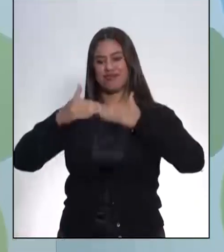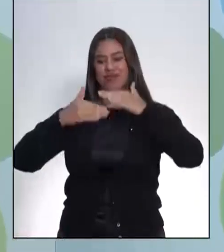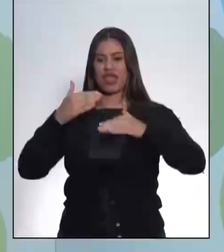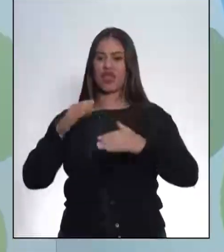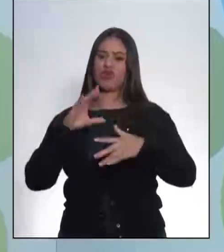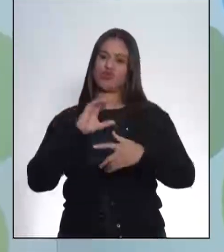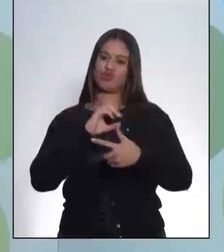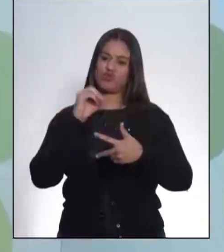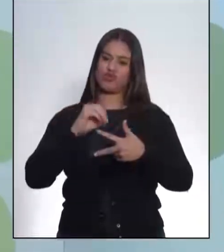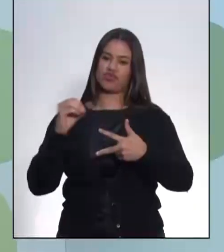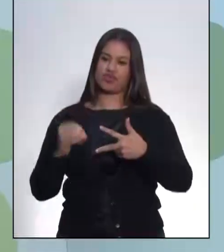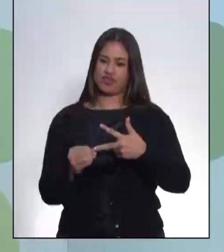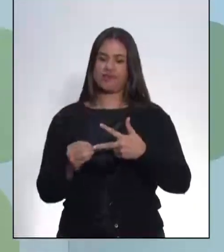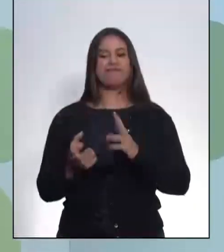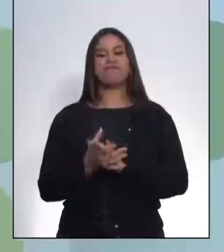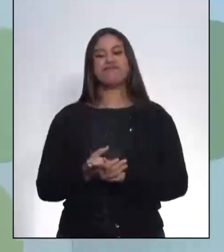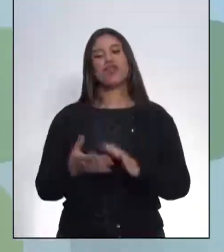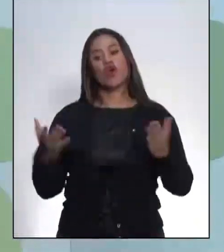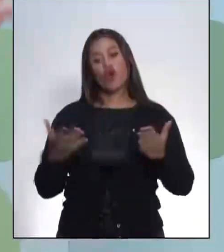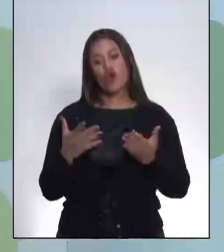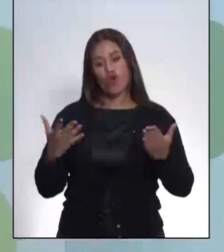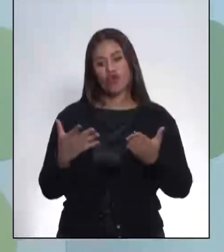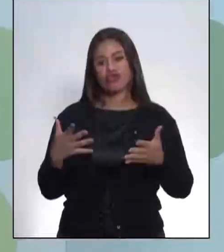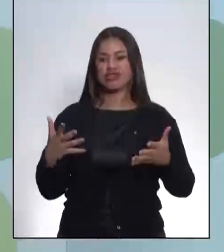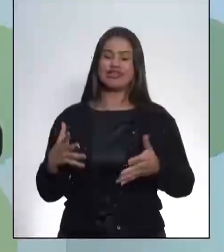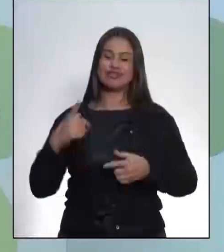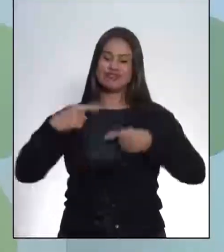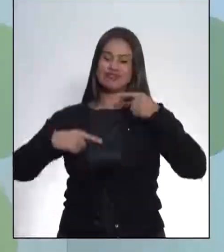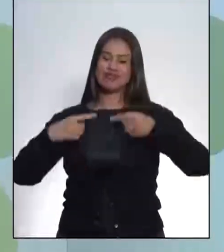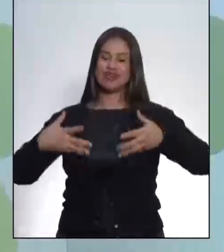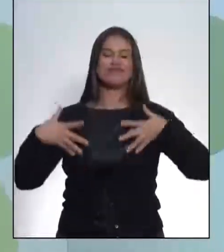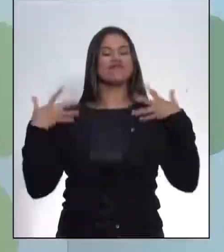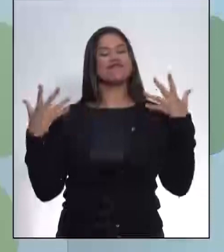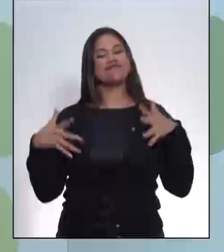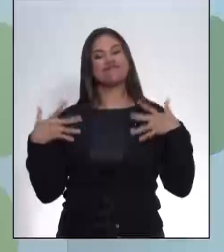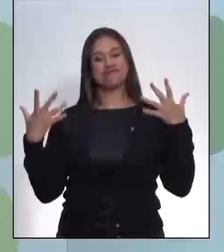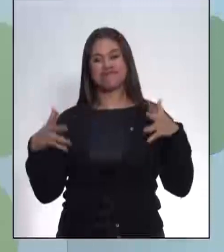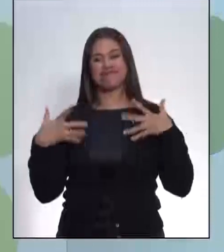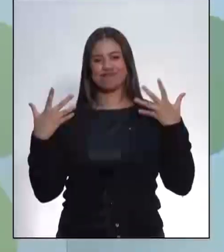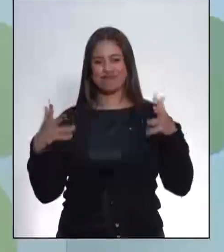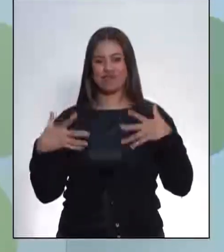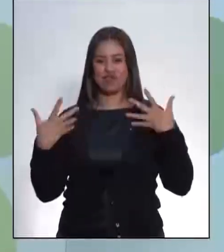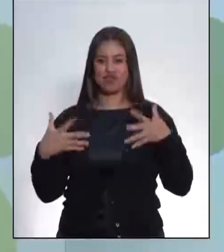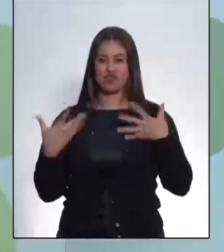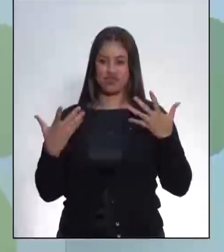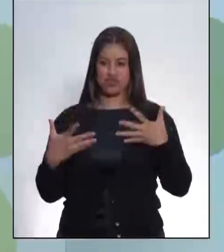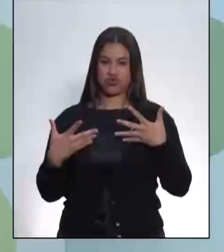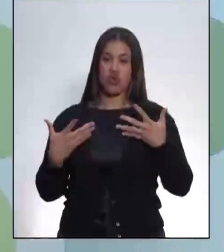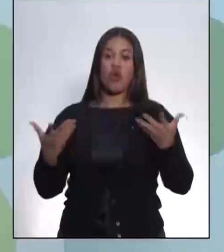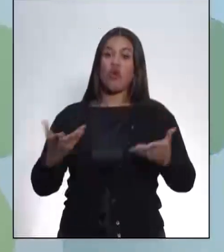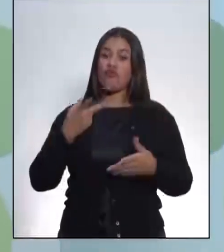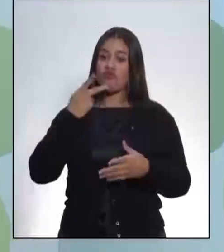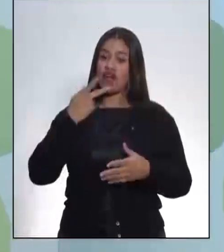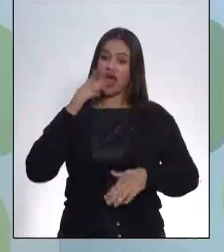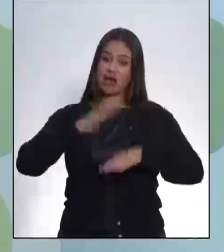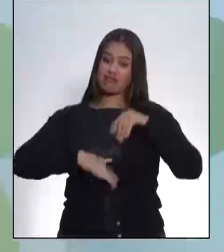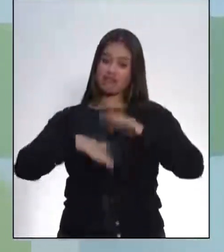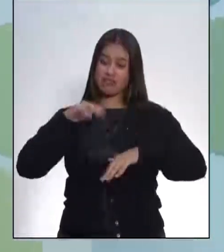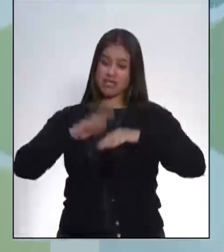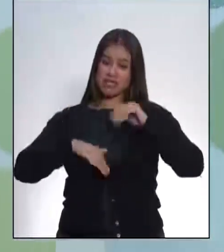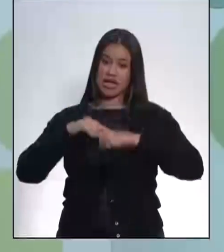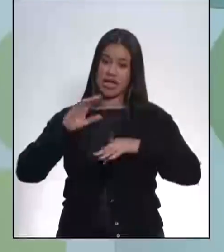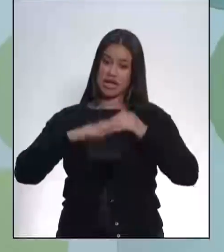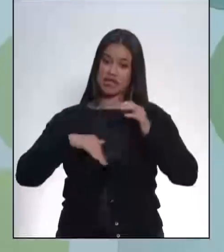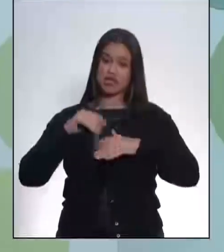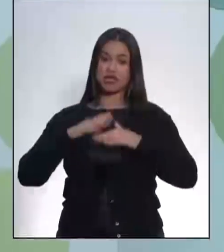bom? Hoje vai ser uma aula bem gostosa, bem legal. Nós vamos fazer uma discussão mais ampla, mais genérica. Vai ter aulas específicas sobre as habilidades do Enem. Mas hoje